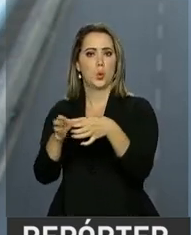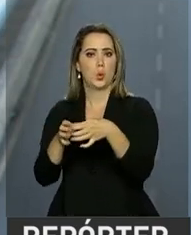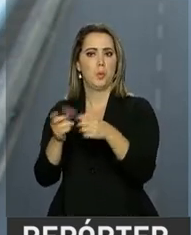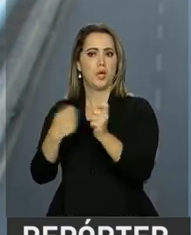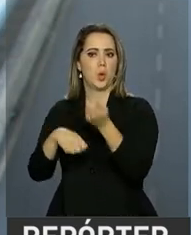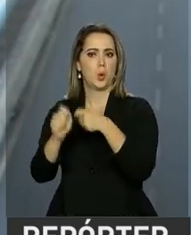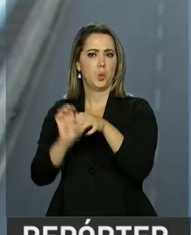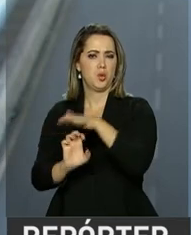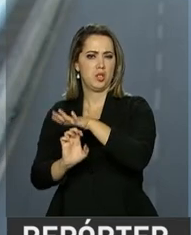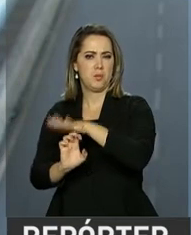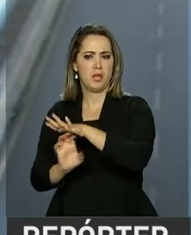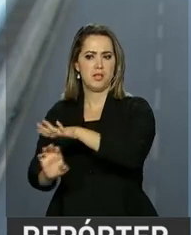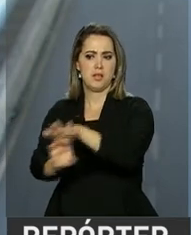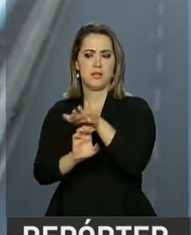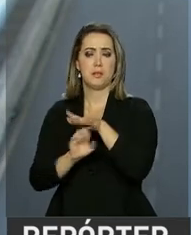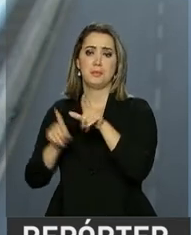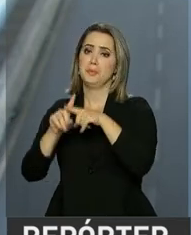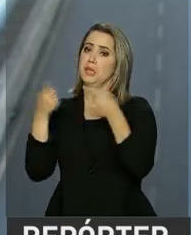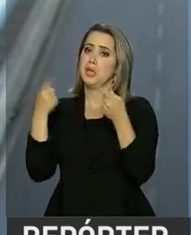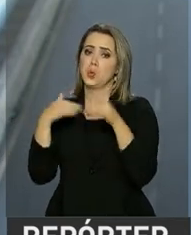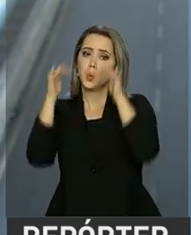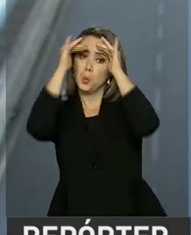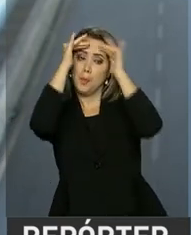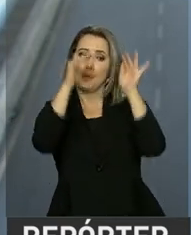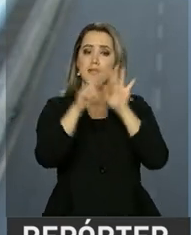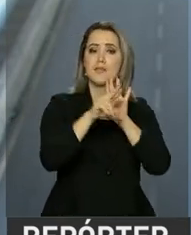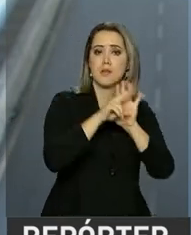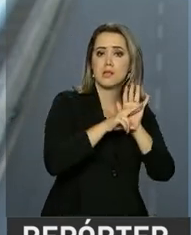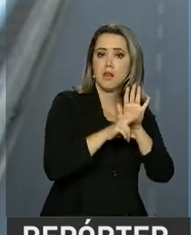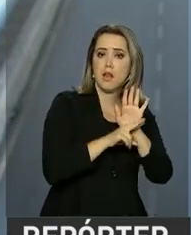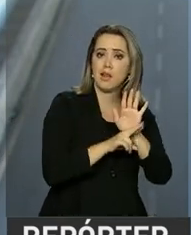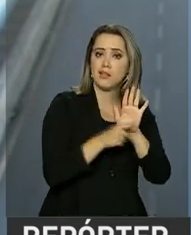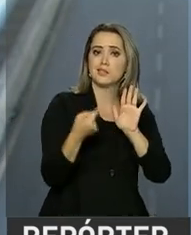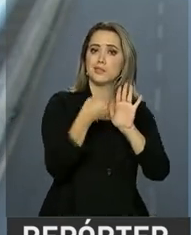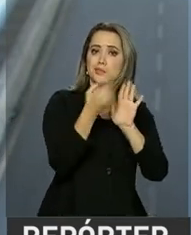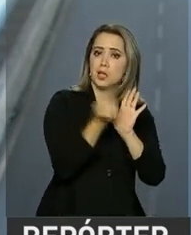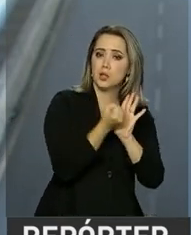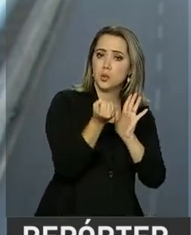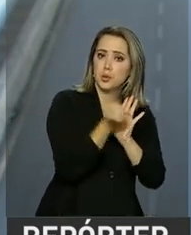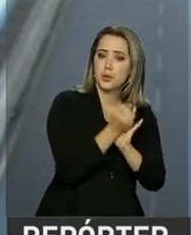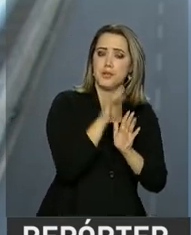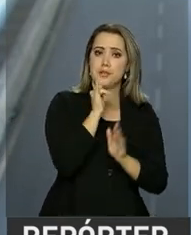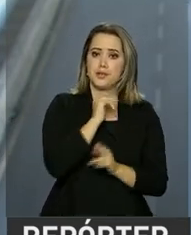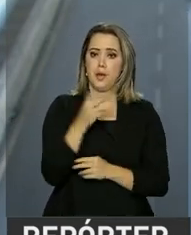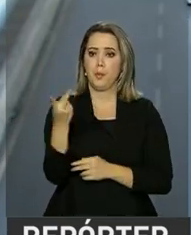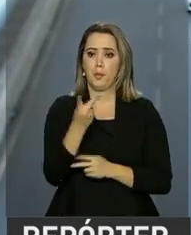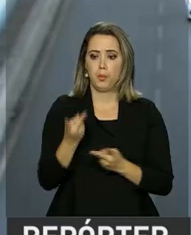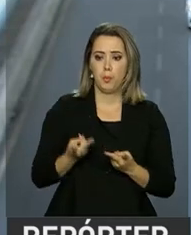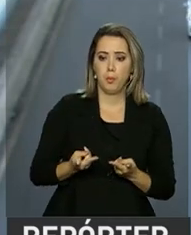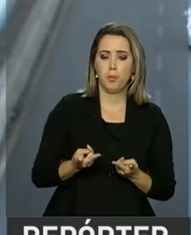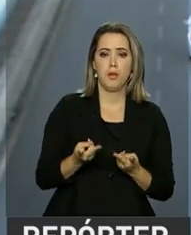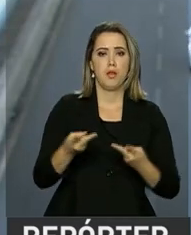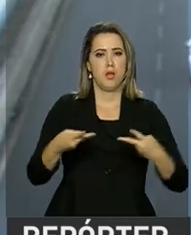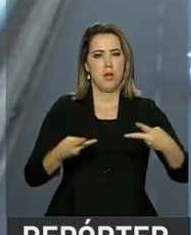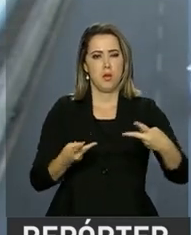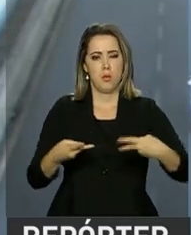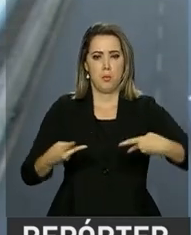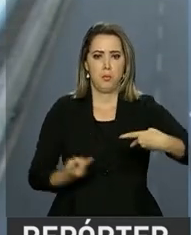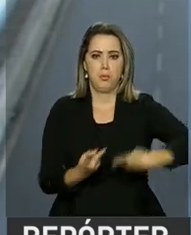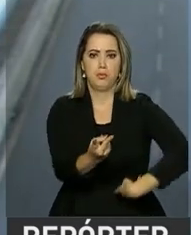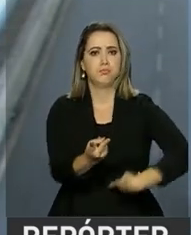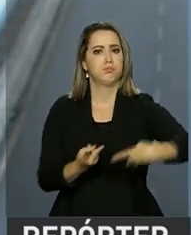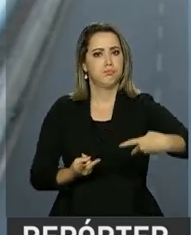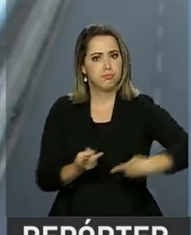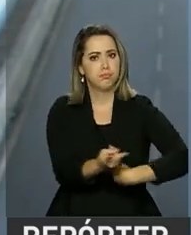econômico que não conseguiu cumprir as cláusulas do contrato com a duplicação da pista mas agora controvérsias